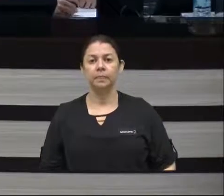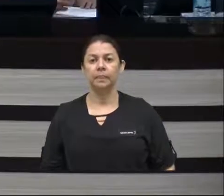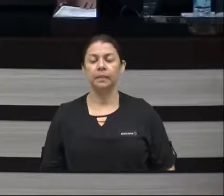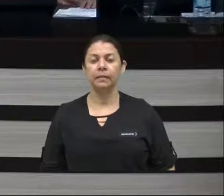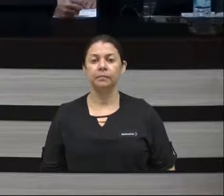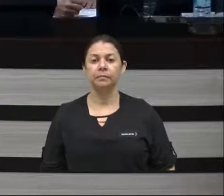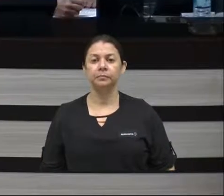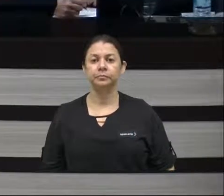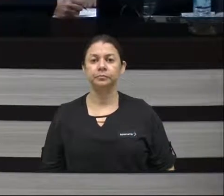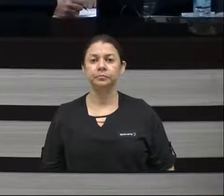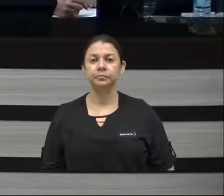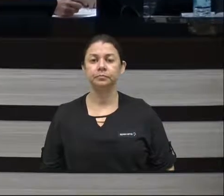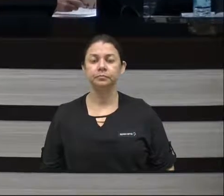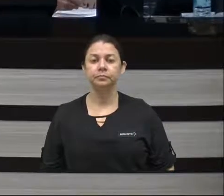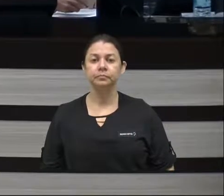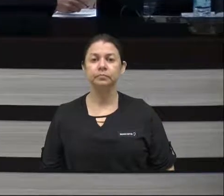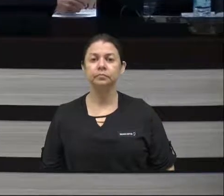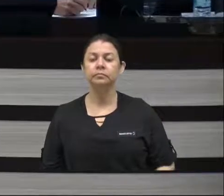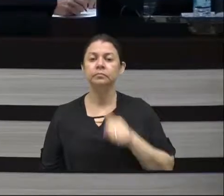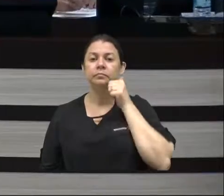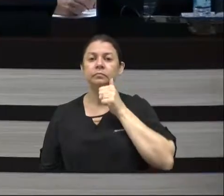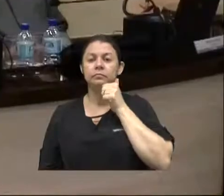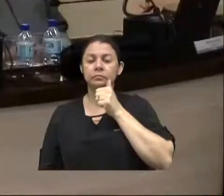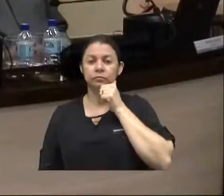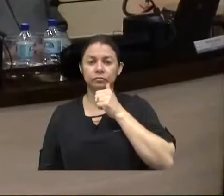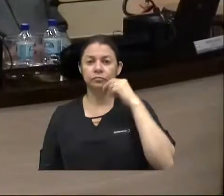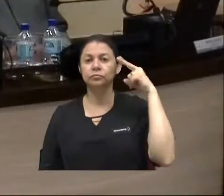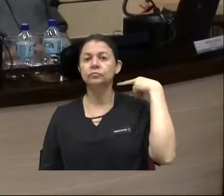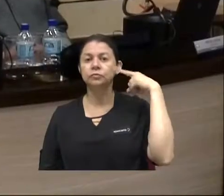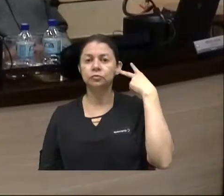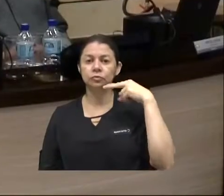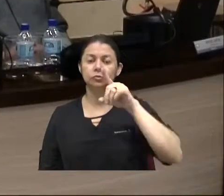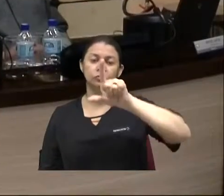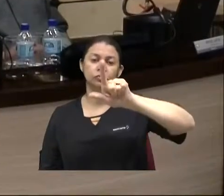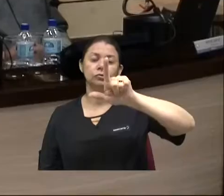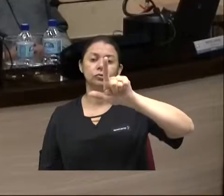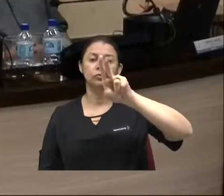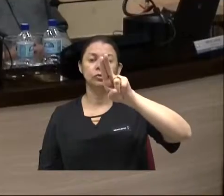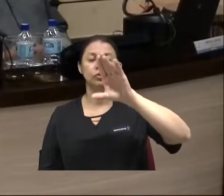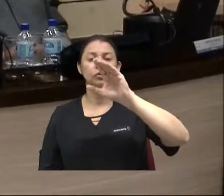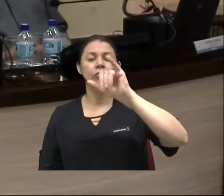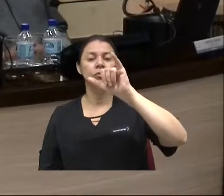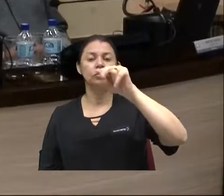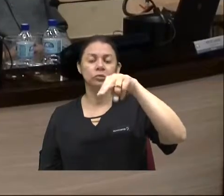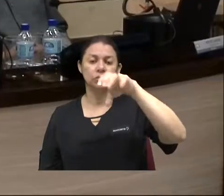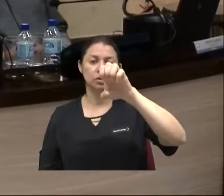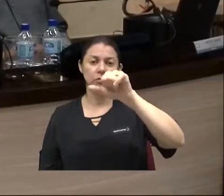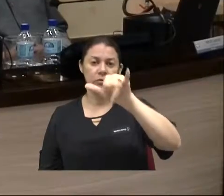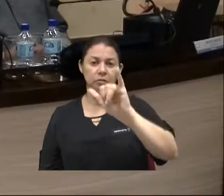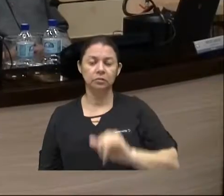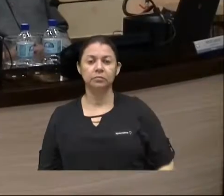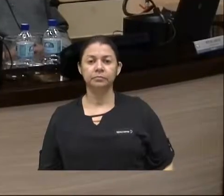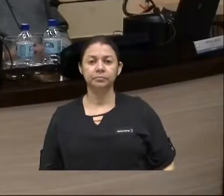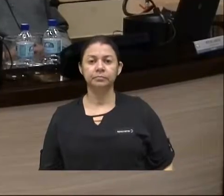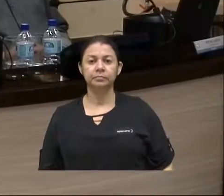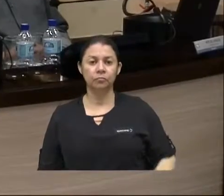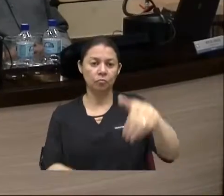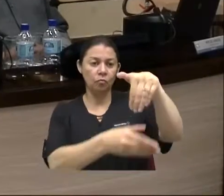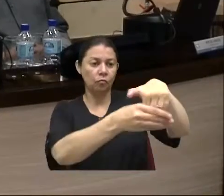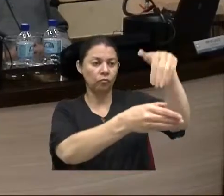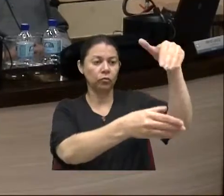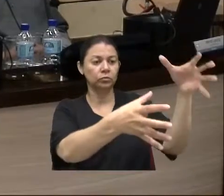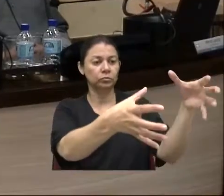Como vota a vereadora Lucinês Aparecida Bogo? Senhor presidente, eu voto Sidney Pascotto.